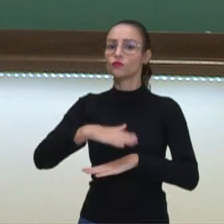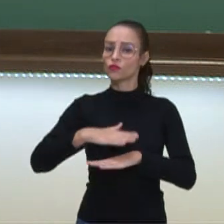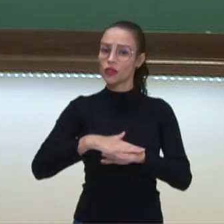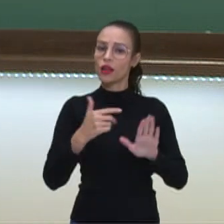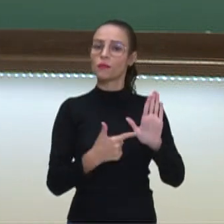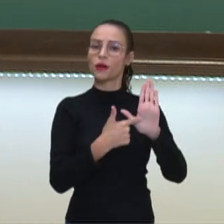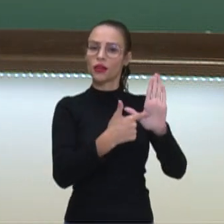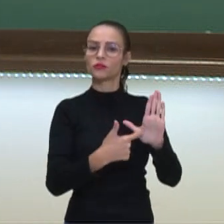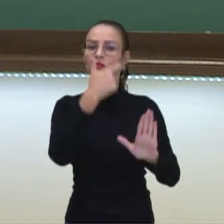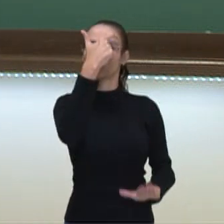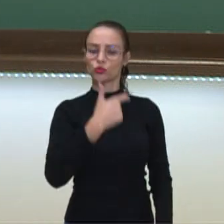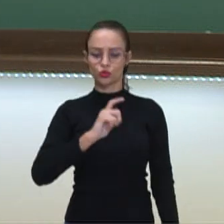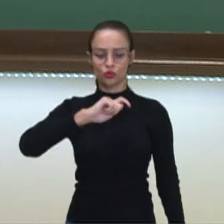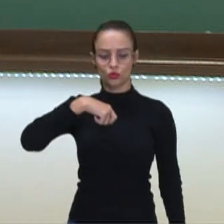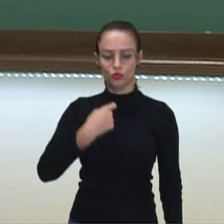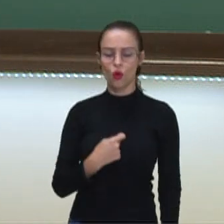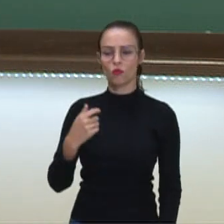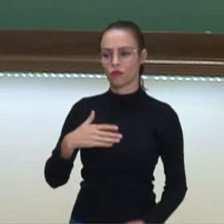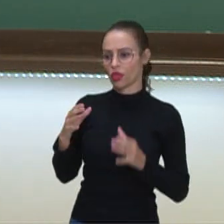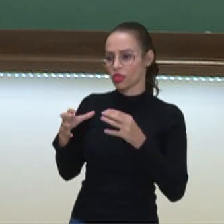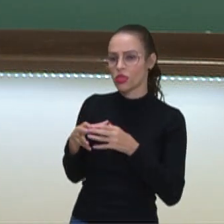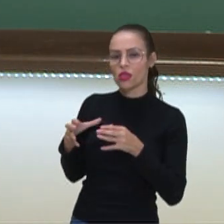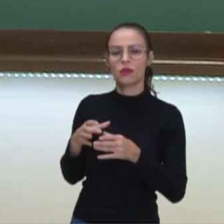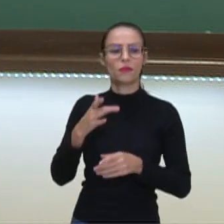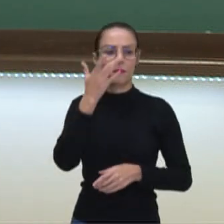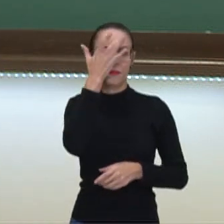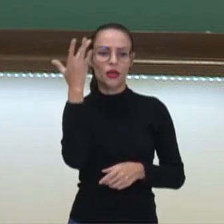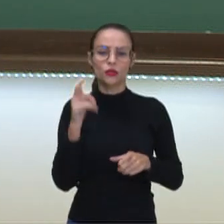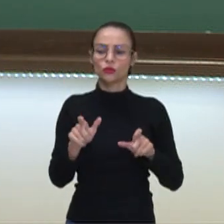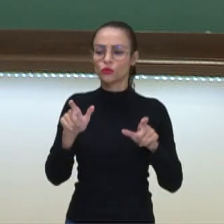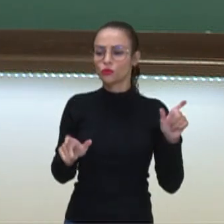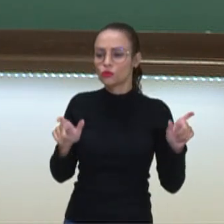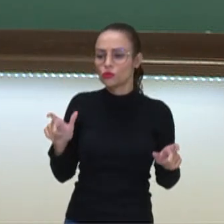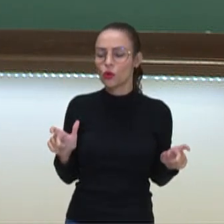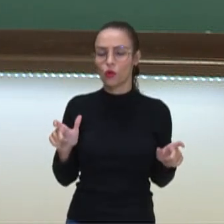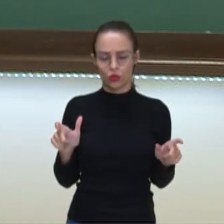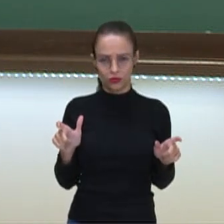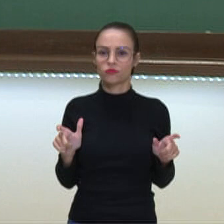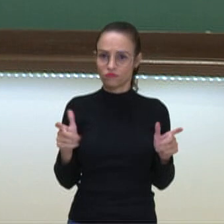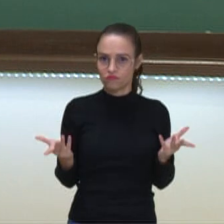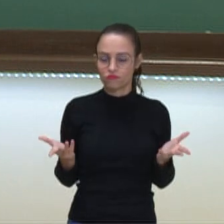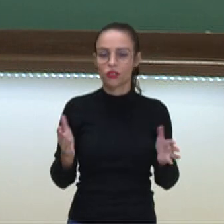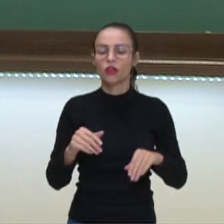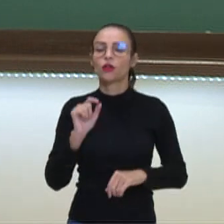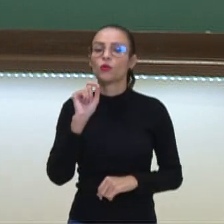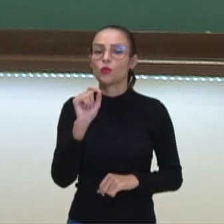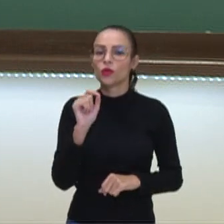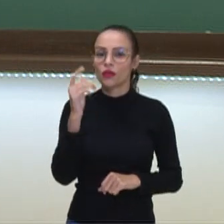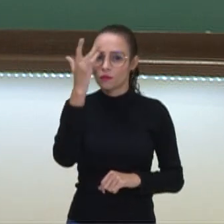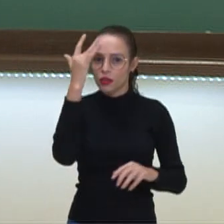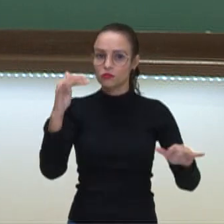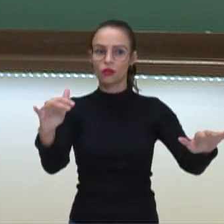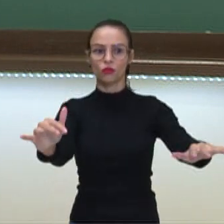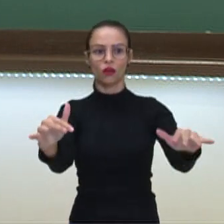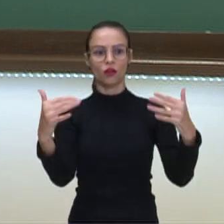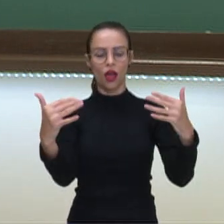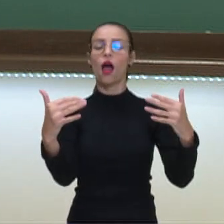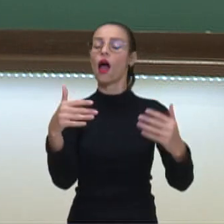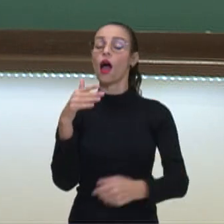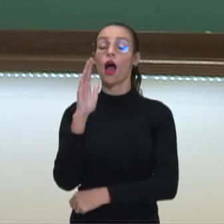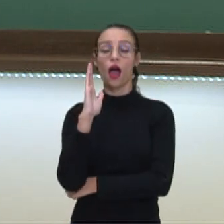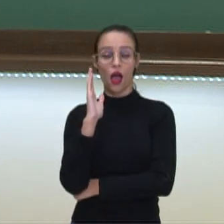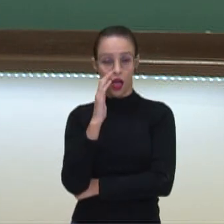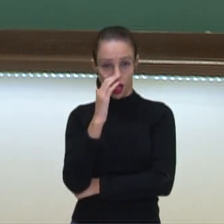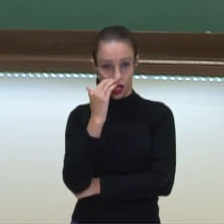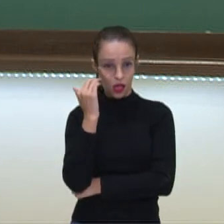apresentação, né, sua, da sua equipe, das pessoas que compõem esse discurso, né, para que as pessoas conheçam, né, quem